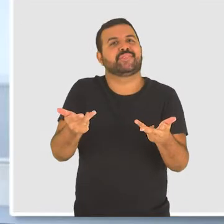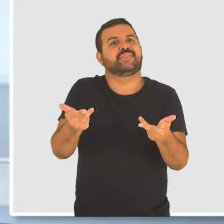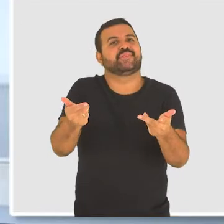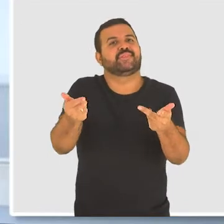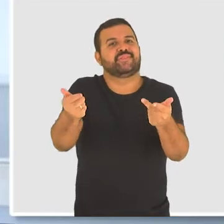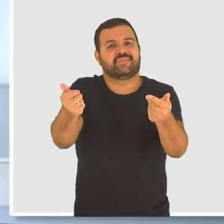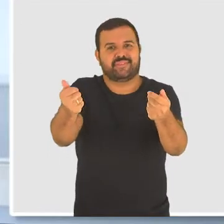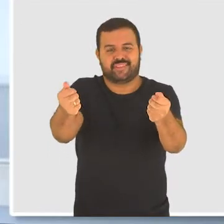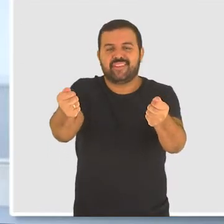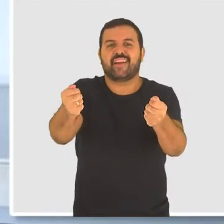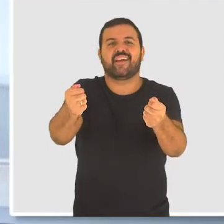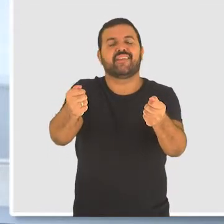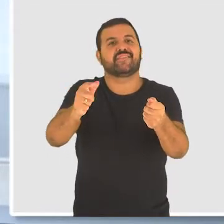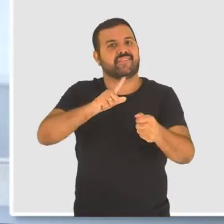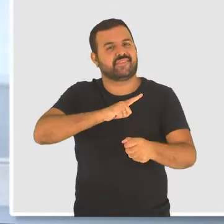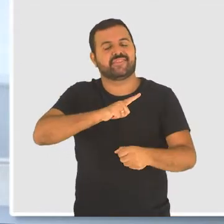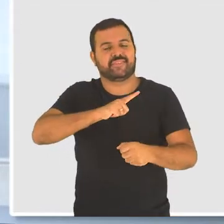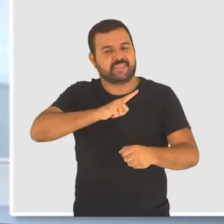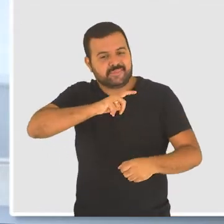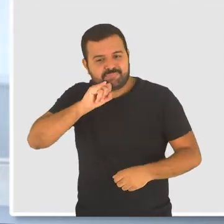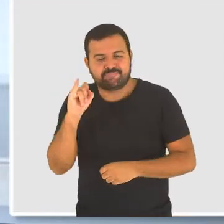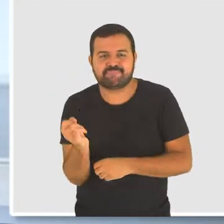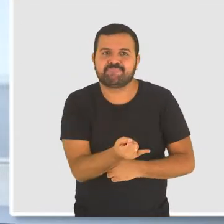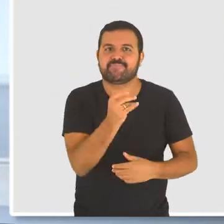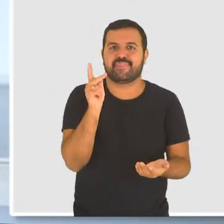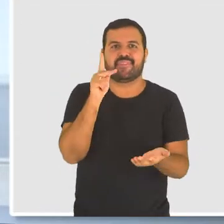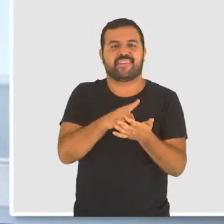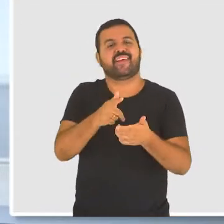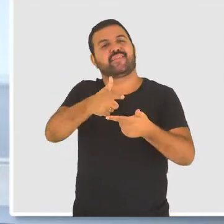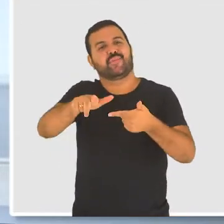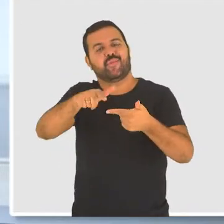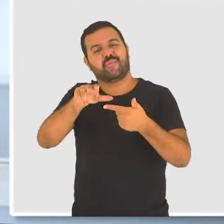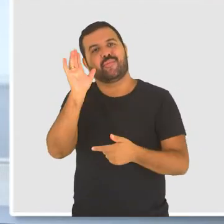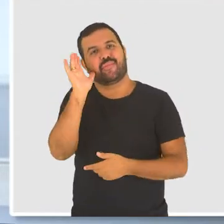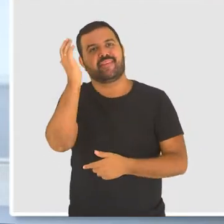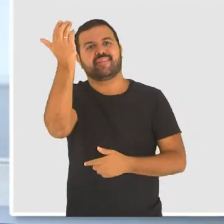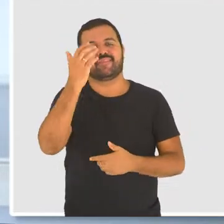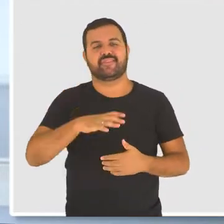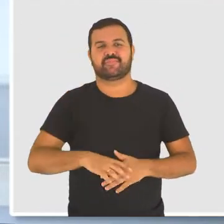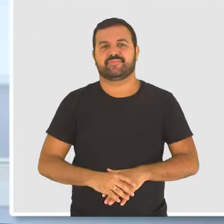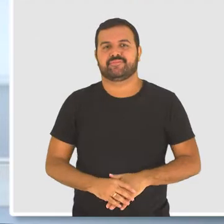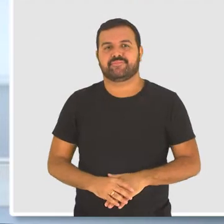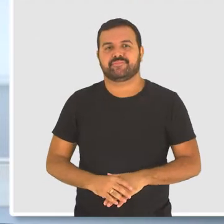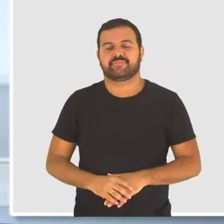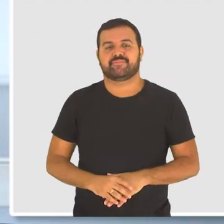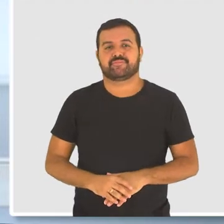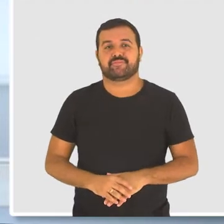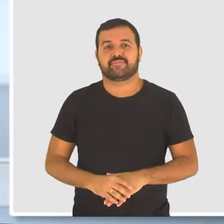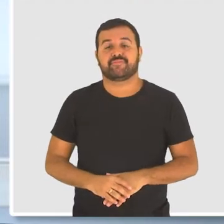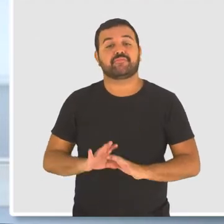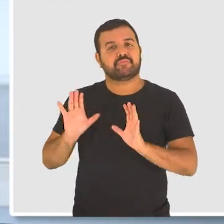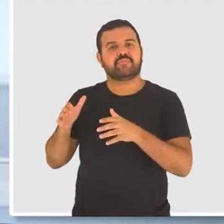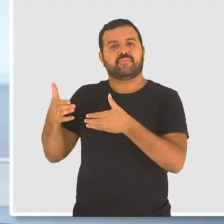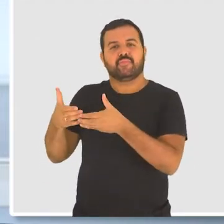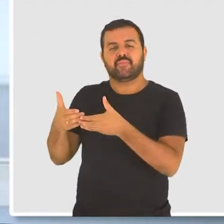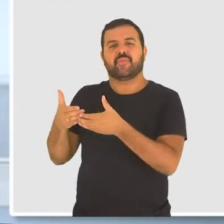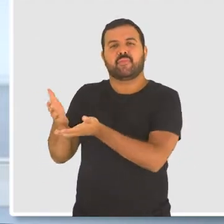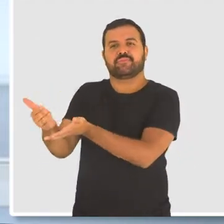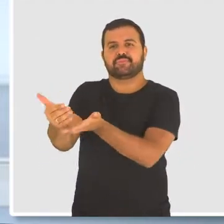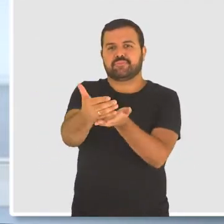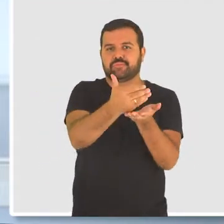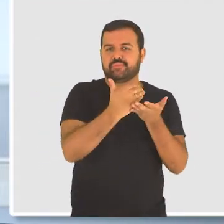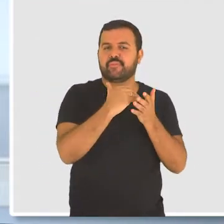como uma aula com qualidade, uma aula de resolução de problemas com qualidade.